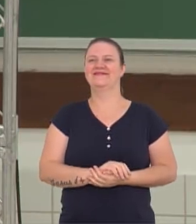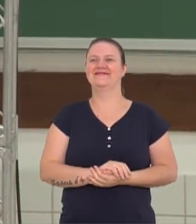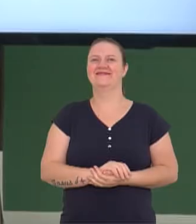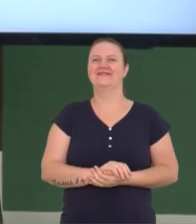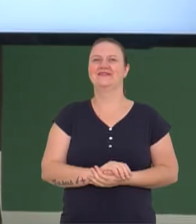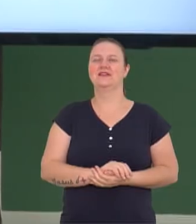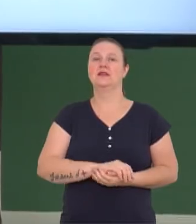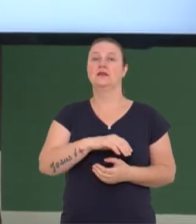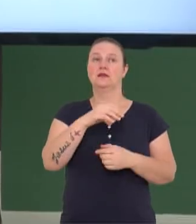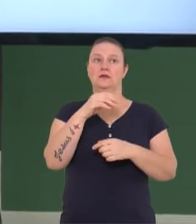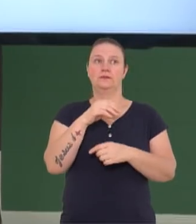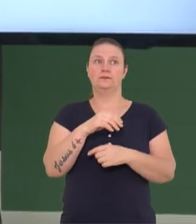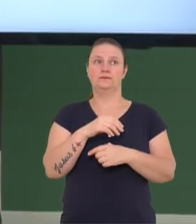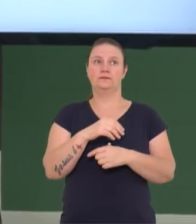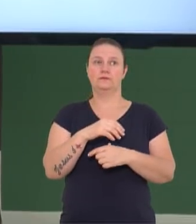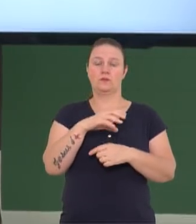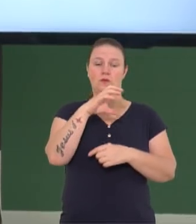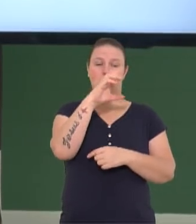Décimo